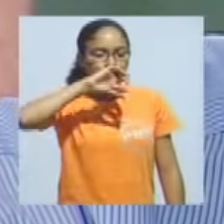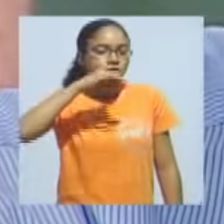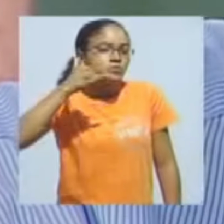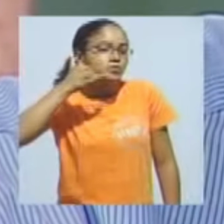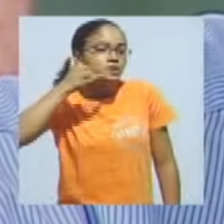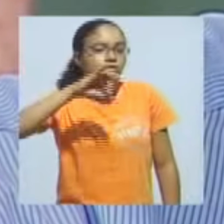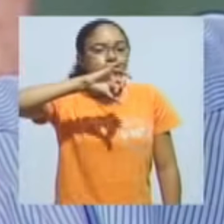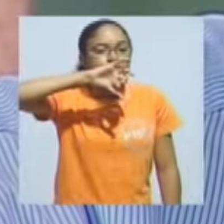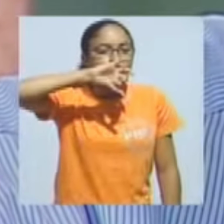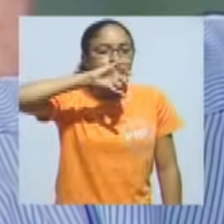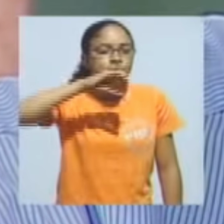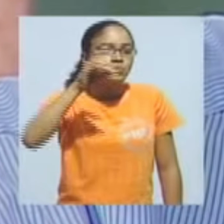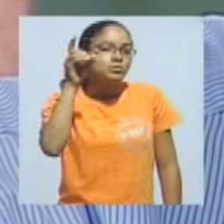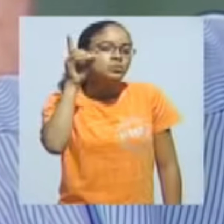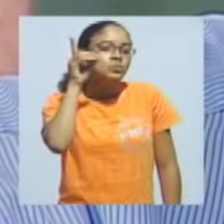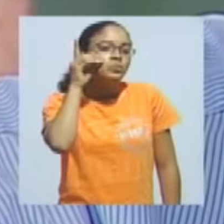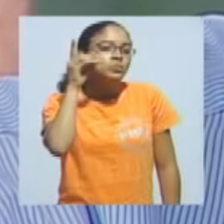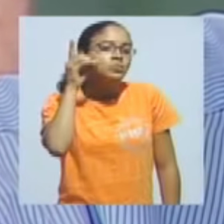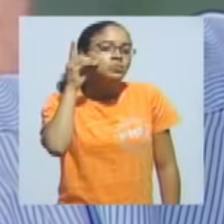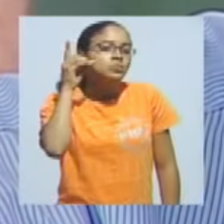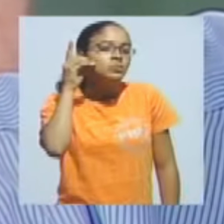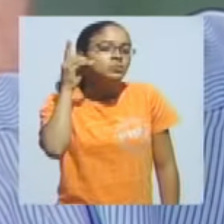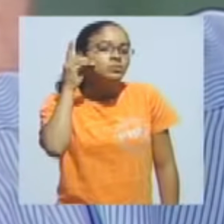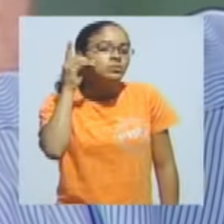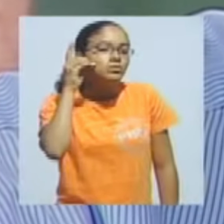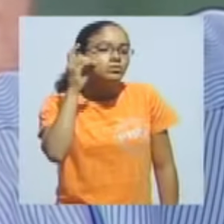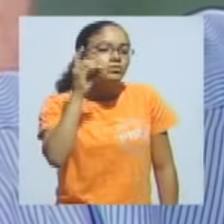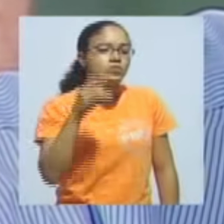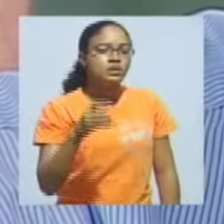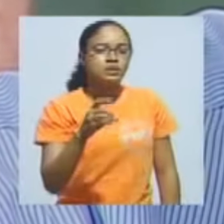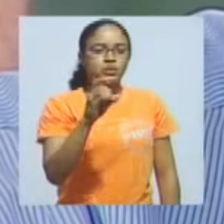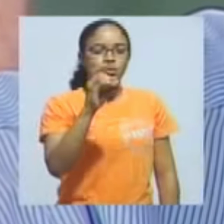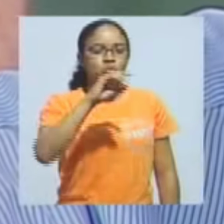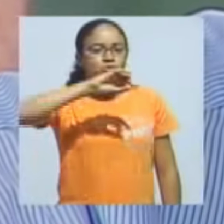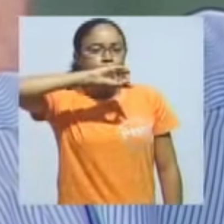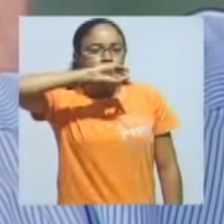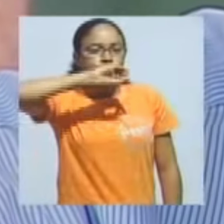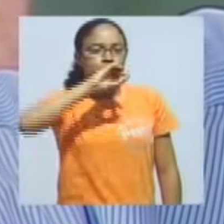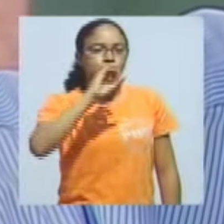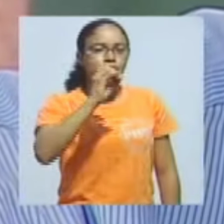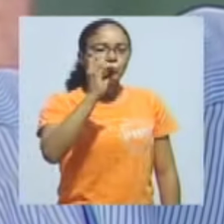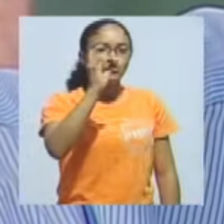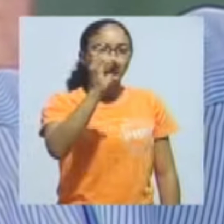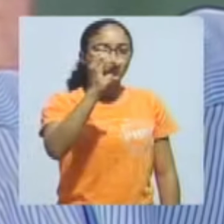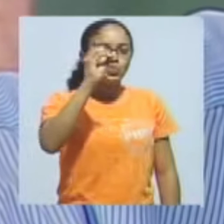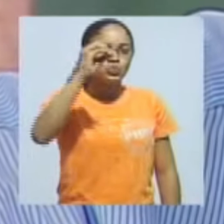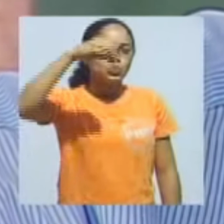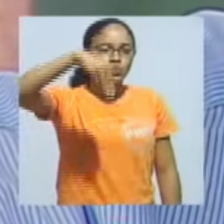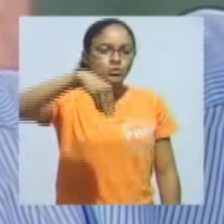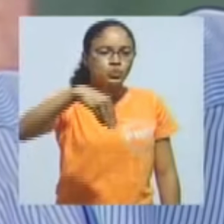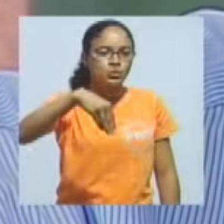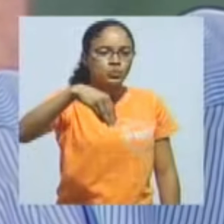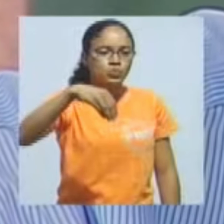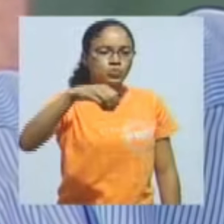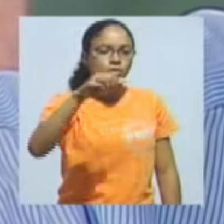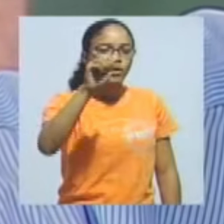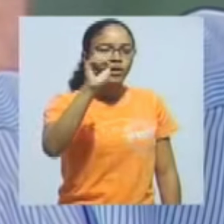dias. E eu quero clamar com você esse grande agradecimento a Deus, esse grande